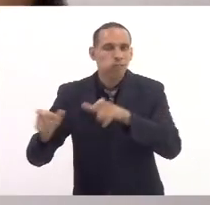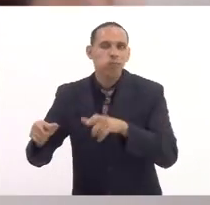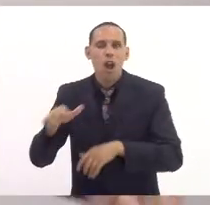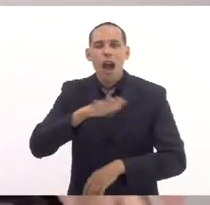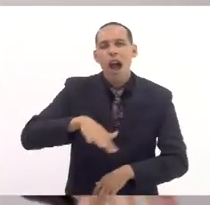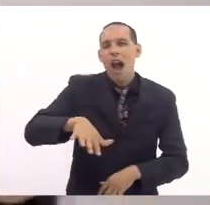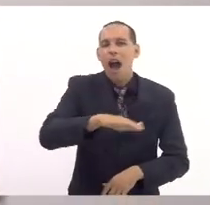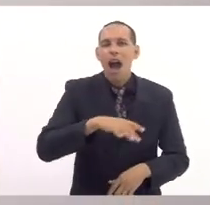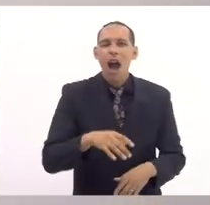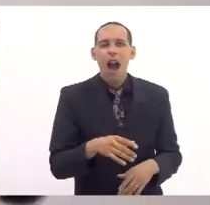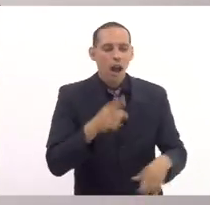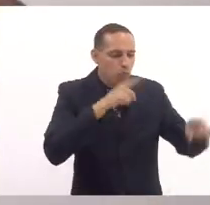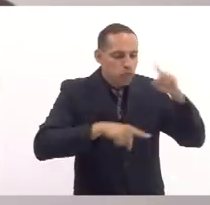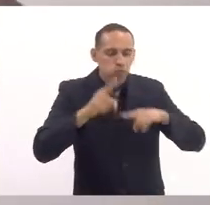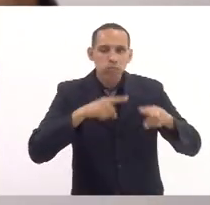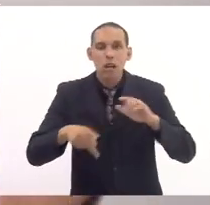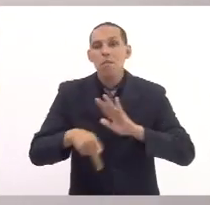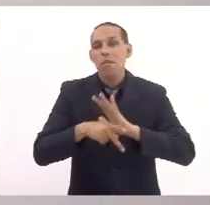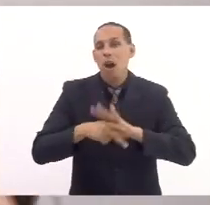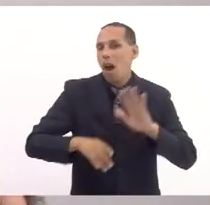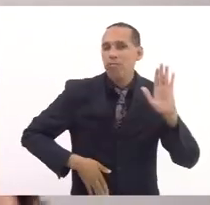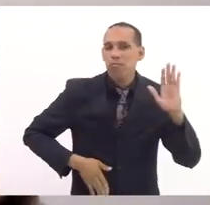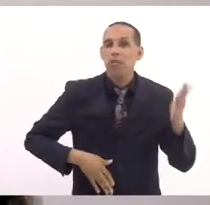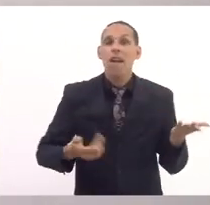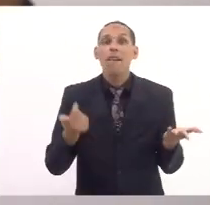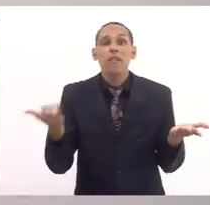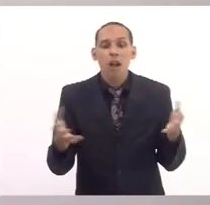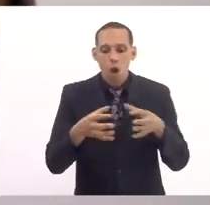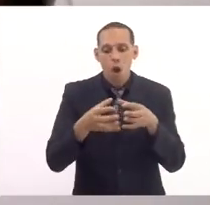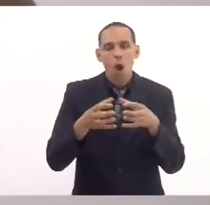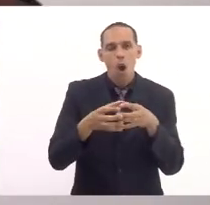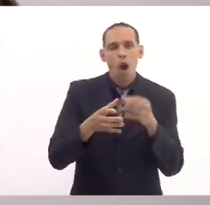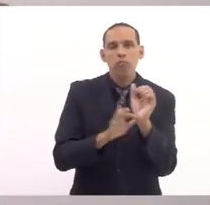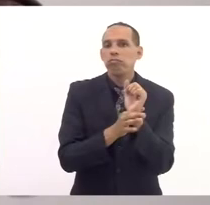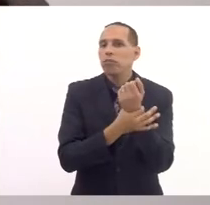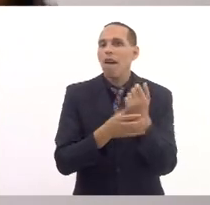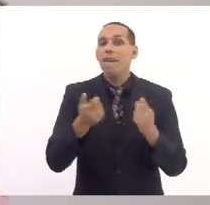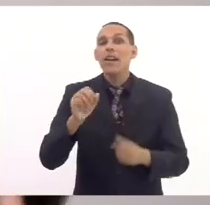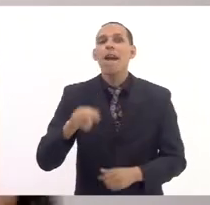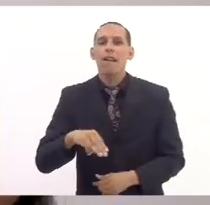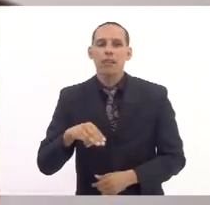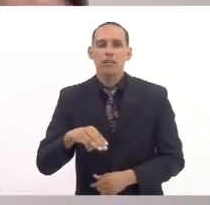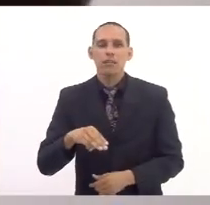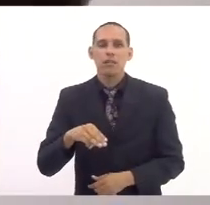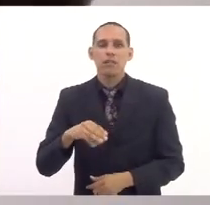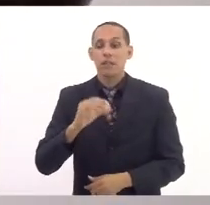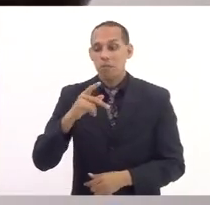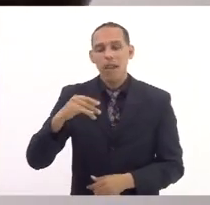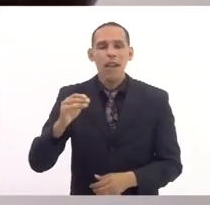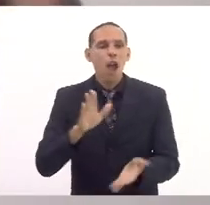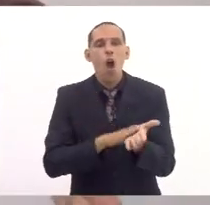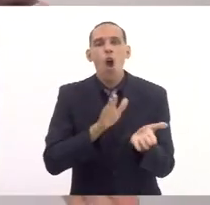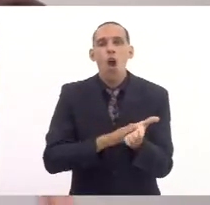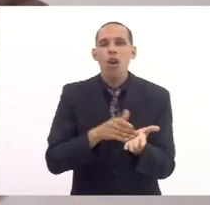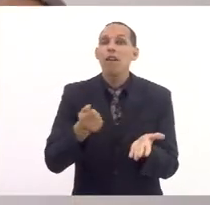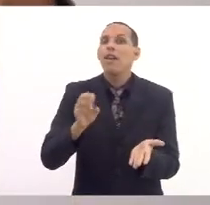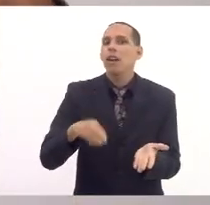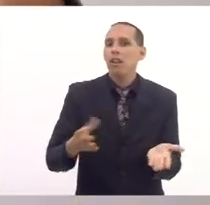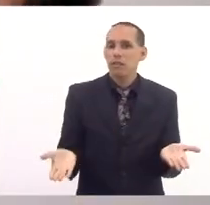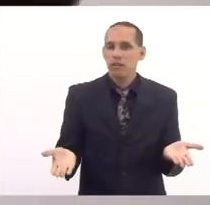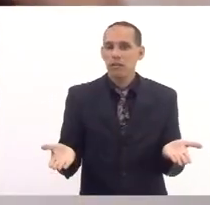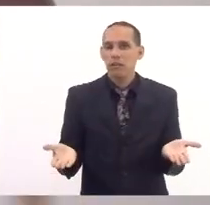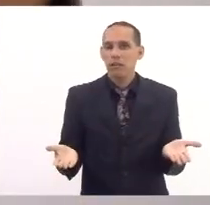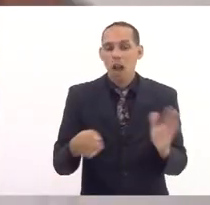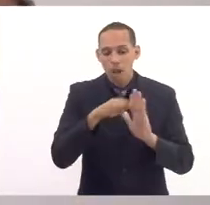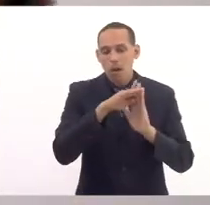seria o órgão e qual o setor de segurança que a CPI teria que cobrar para que apresentasse um cronograma